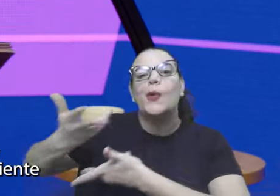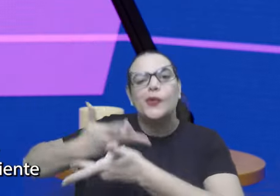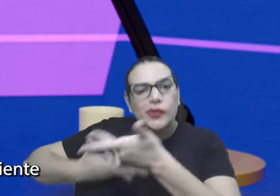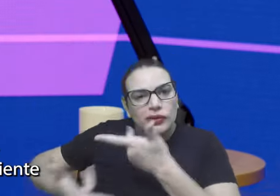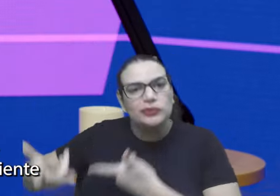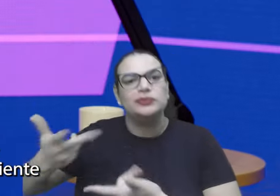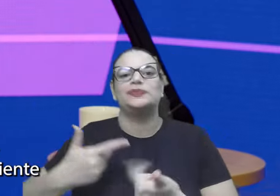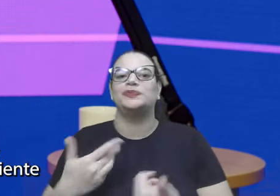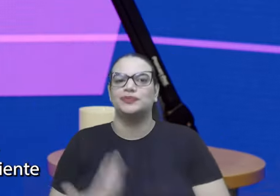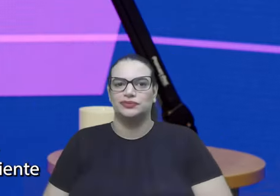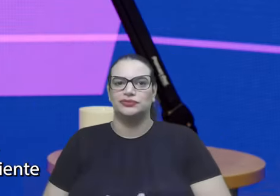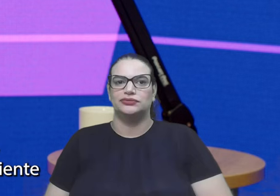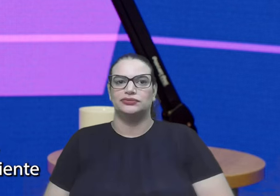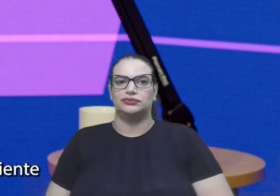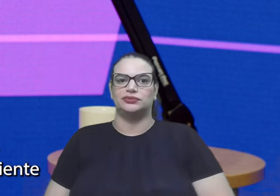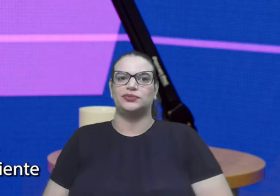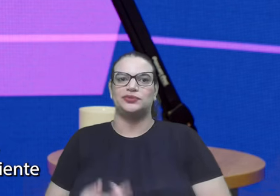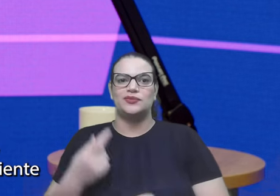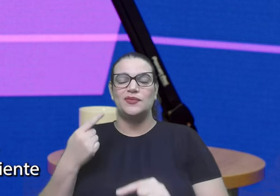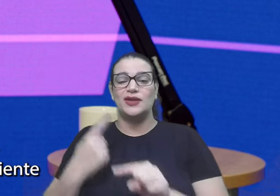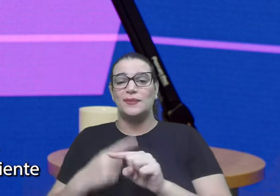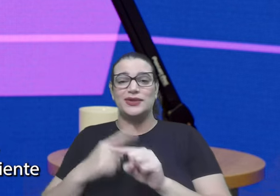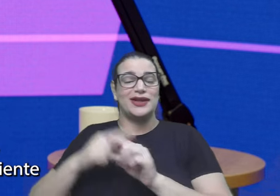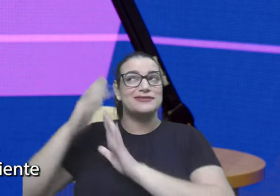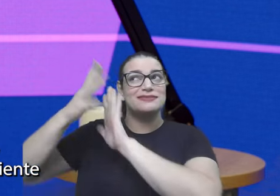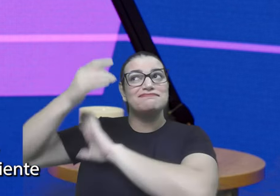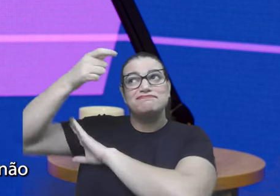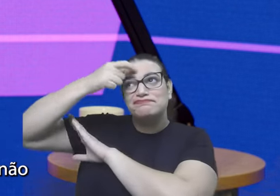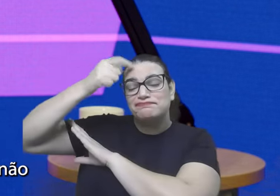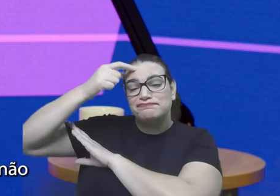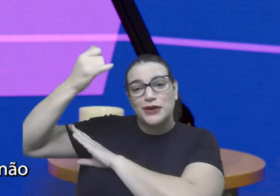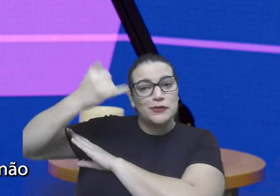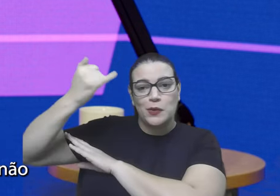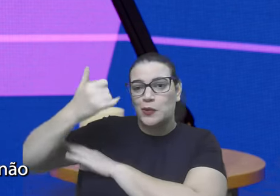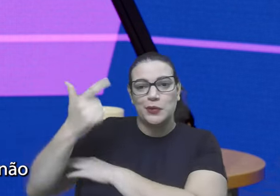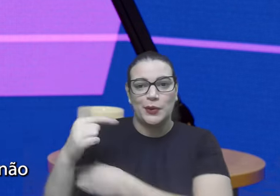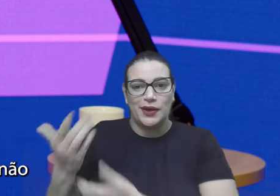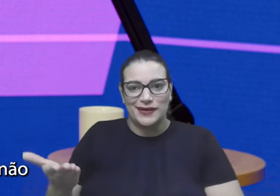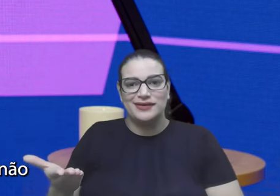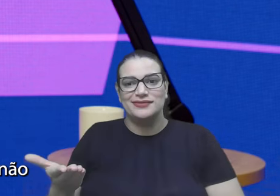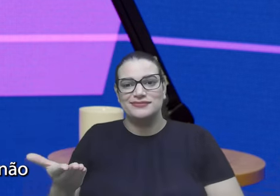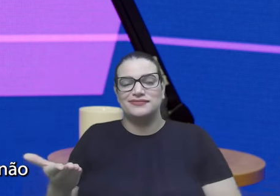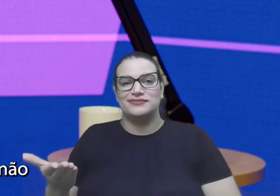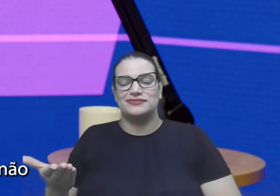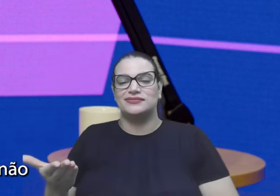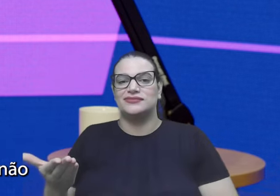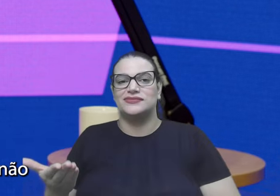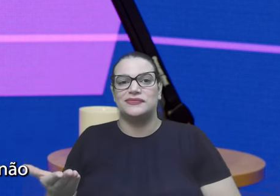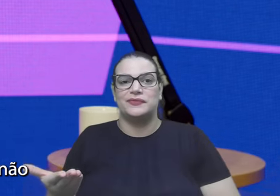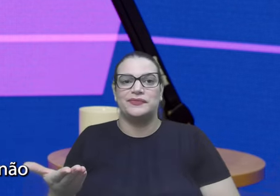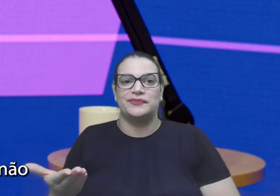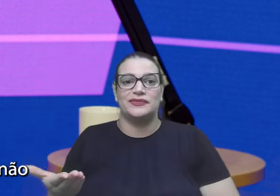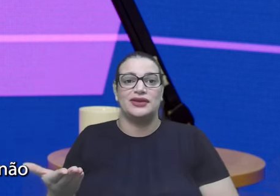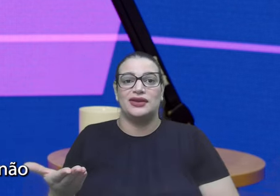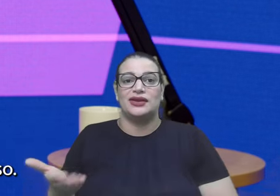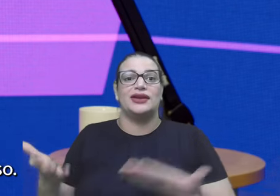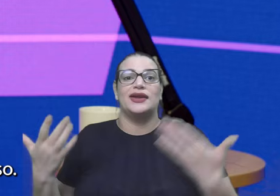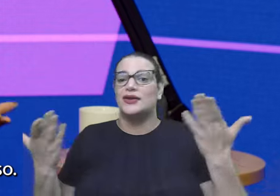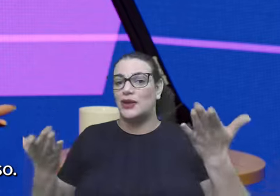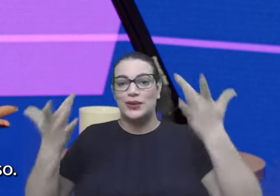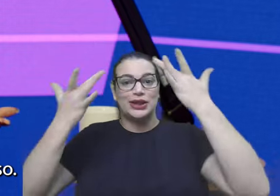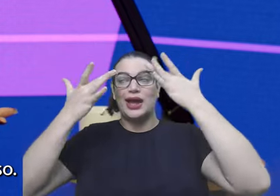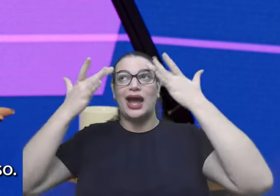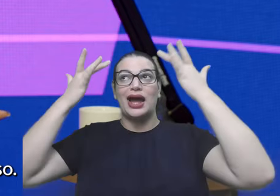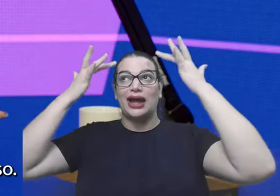sem muito gostoso porque às vezes é tão inconsciente é um viés inconsciente na cabeça do outro que ele não